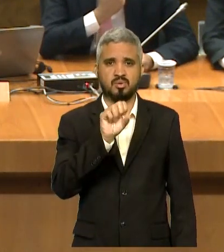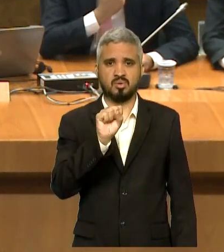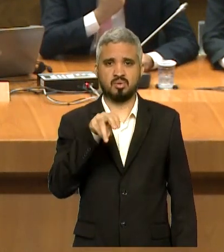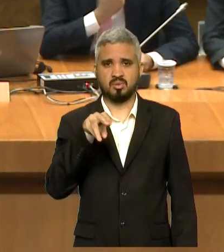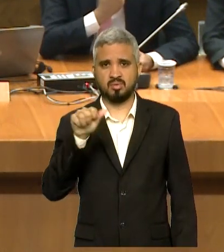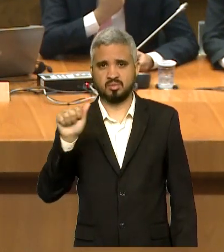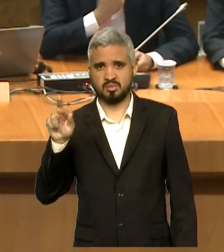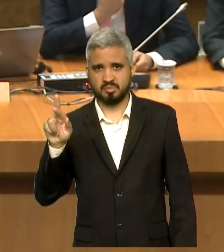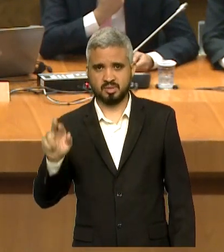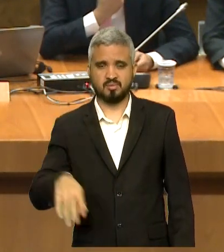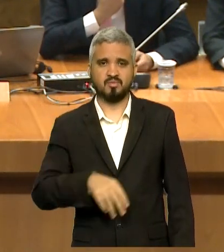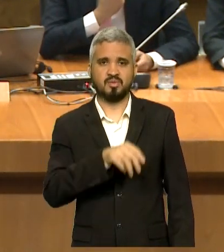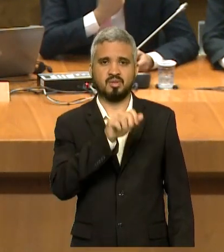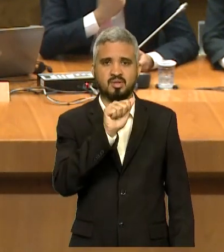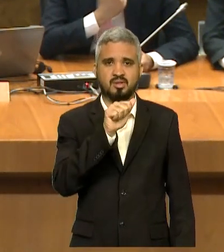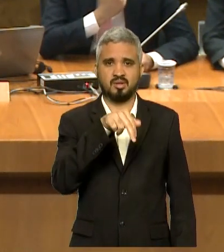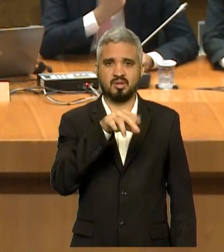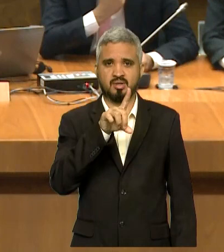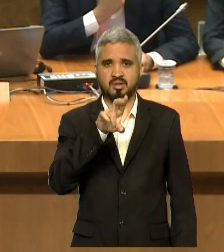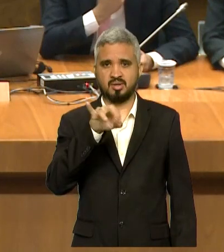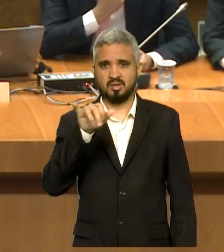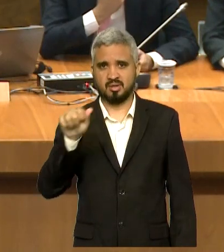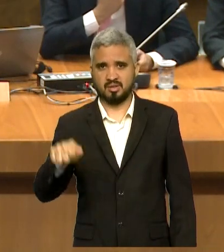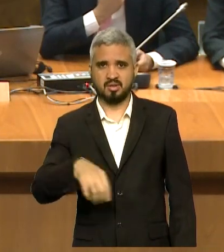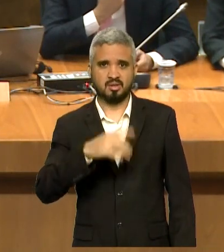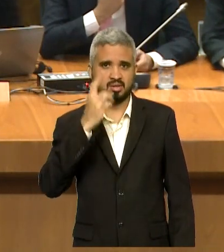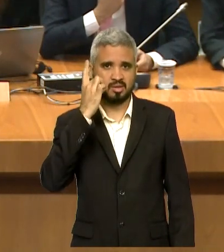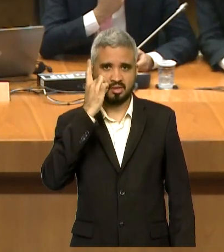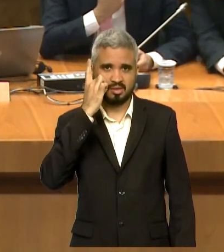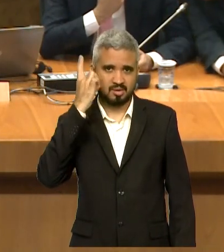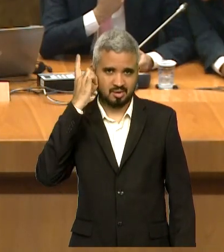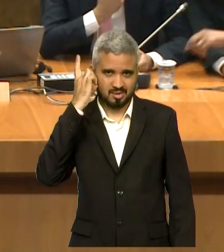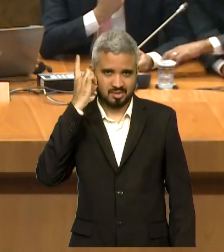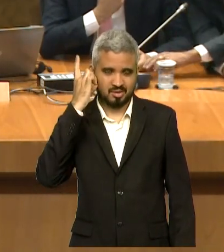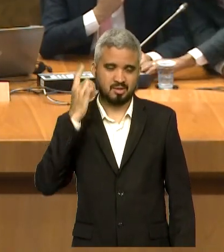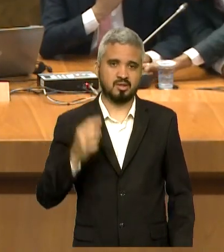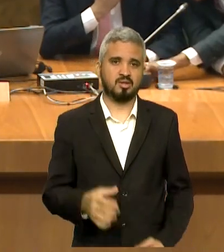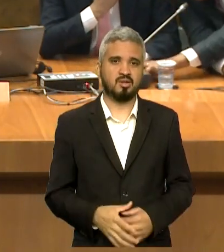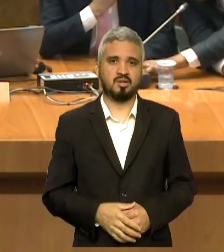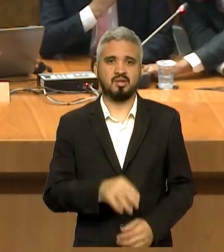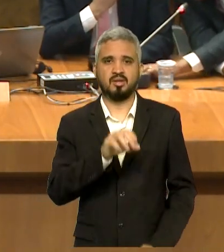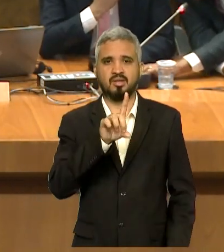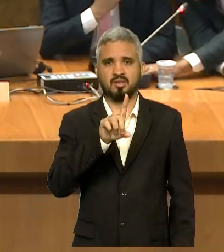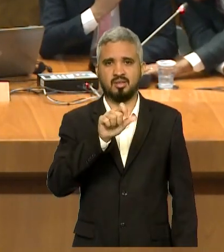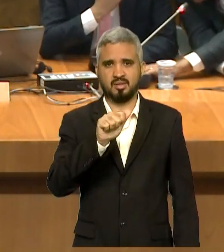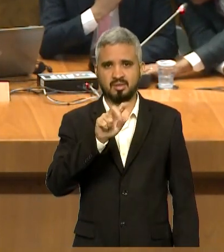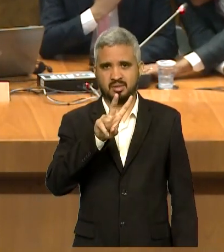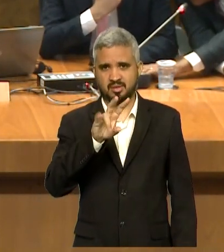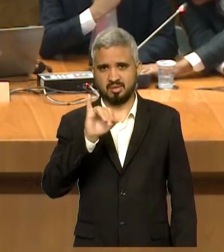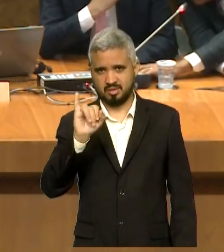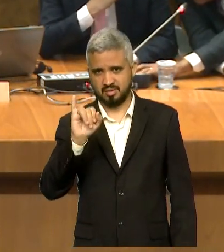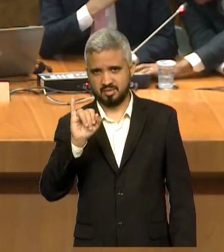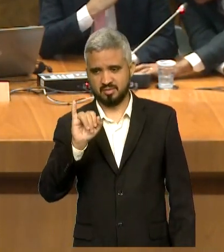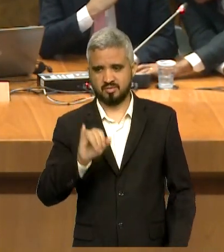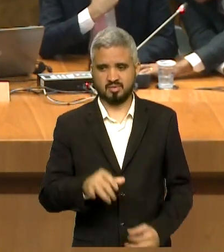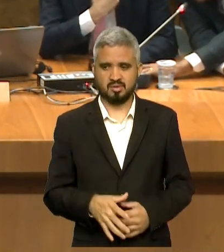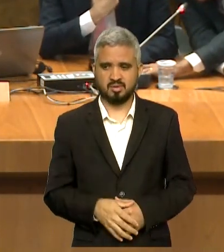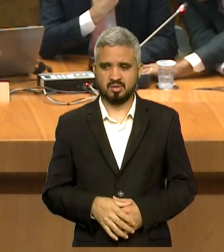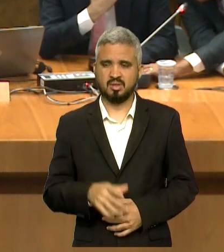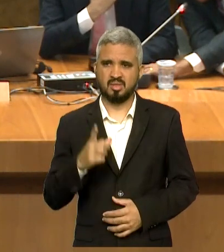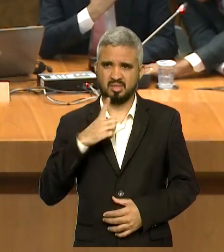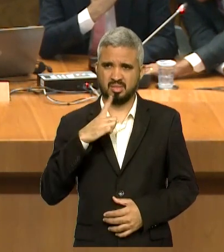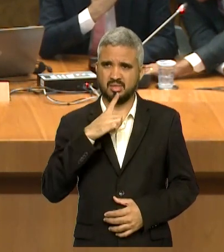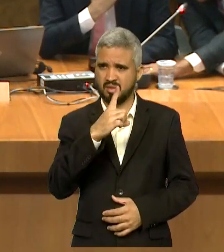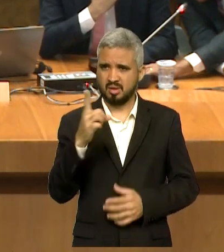Andréia. Davi Brandão. Deputado Davi. Deputada Daniela, presidente. Tem alguém que não vai subscrever? Levanta a mão,